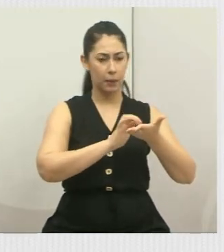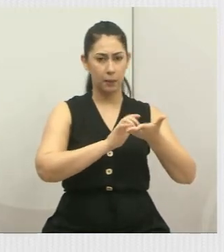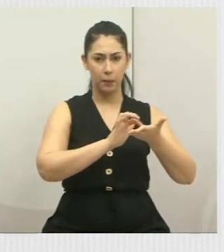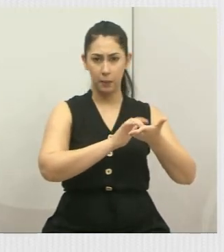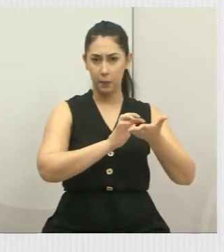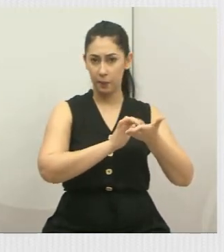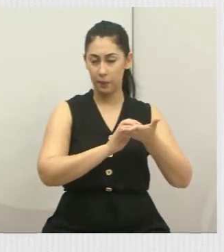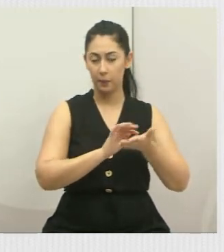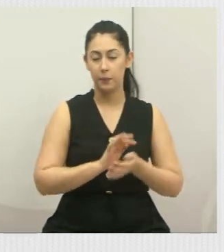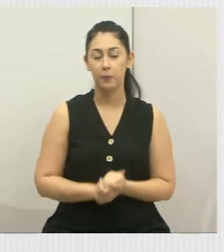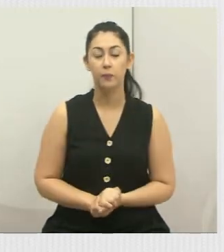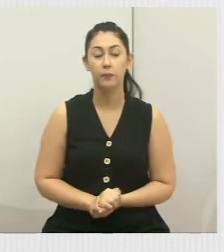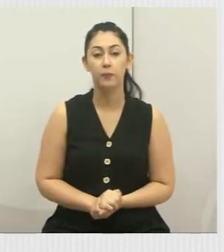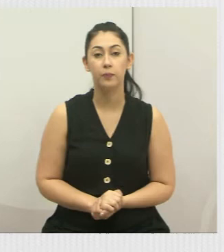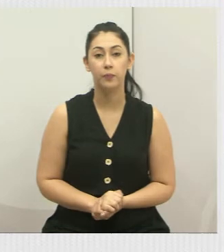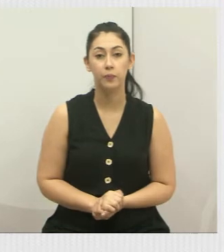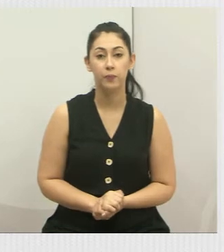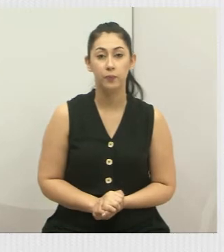Vamos seguindo.